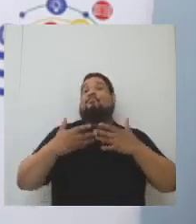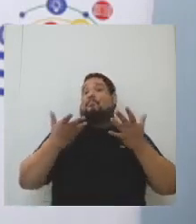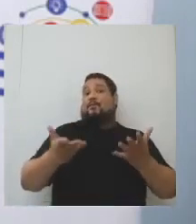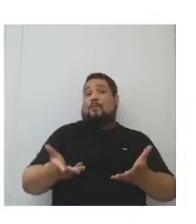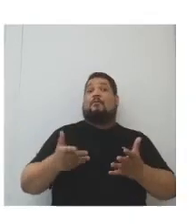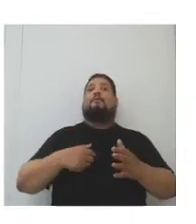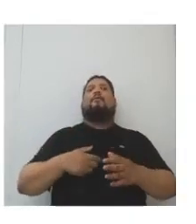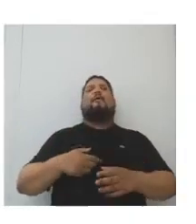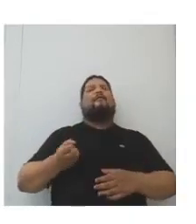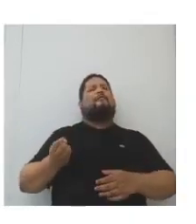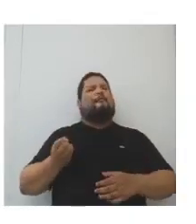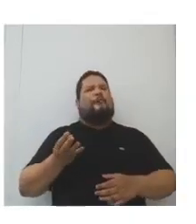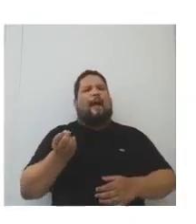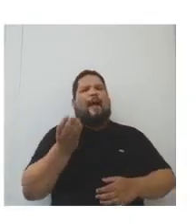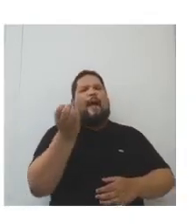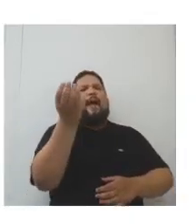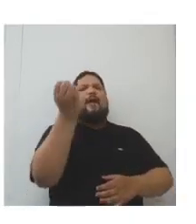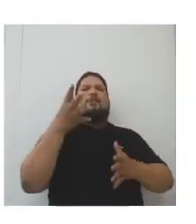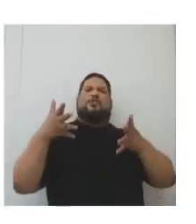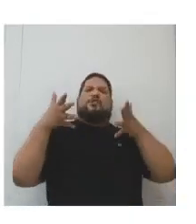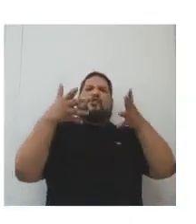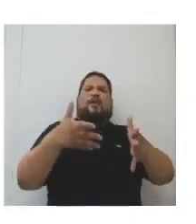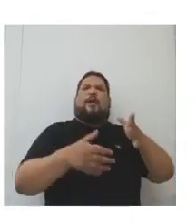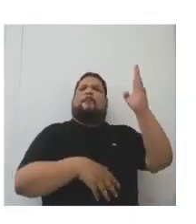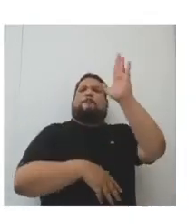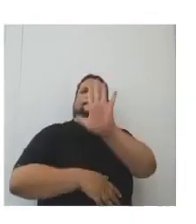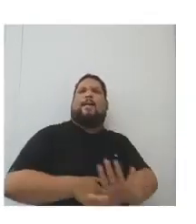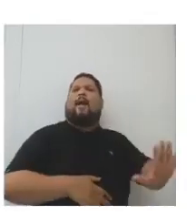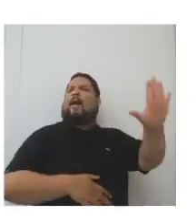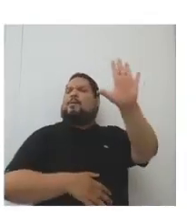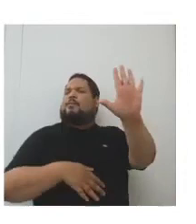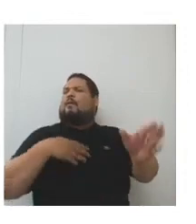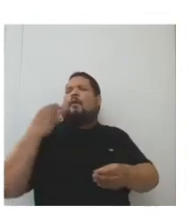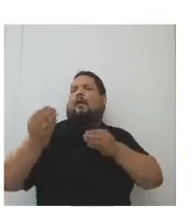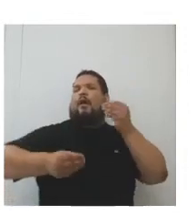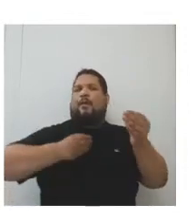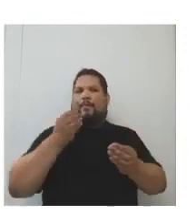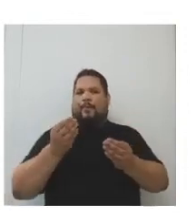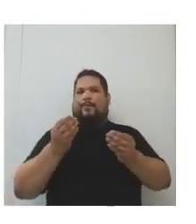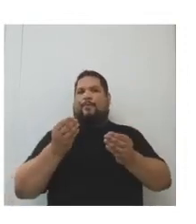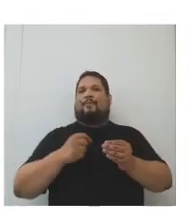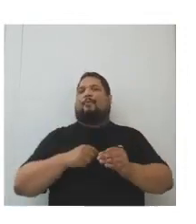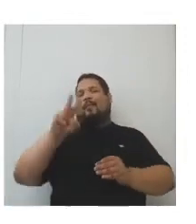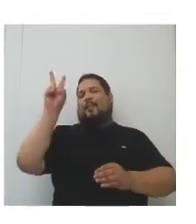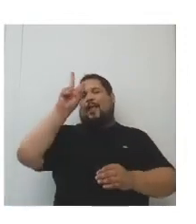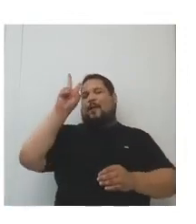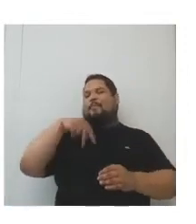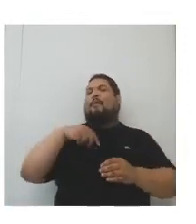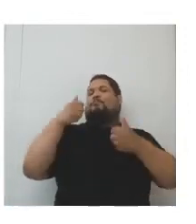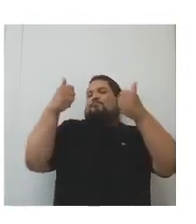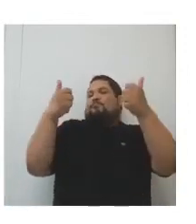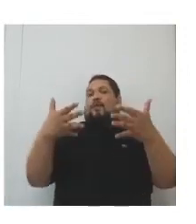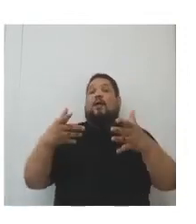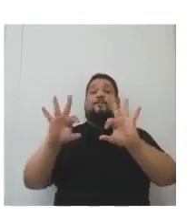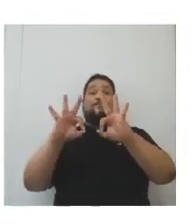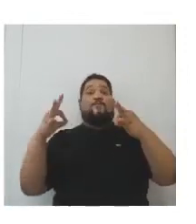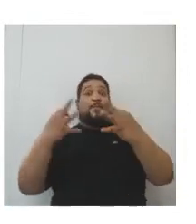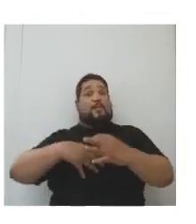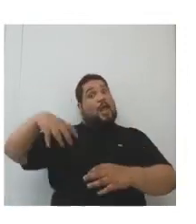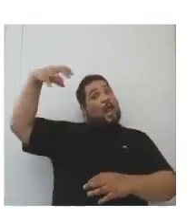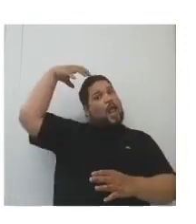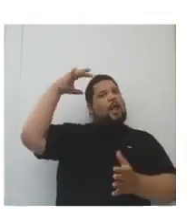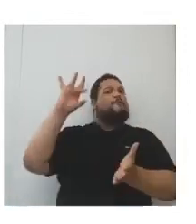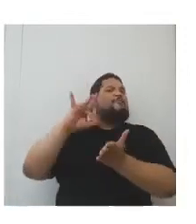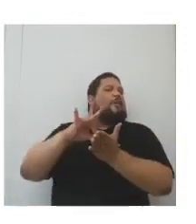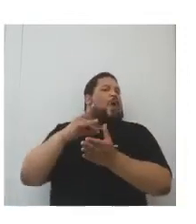esta viagem, né, de chegada ao território brasileiro, vamos lá, vamos contar com o apoio. A família real, na verdade,